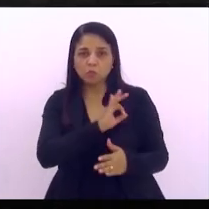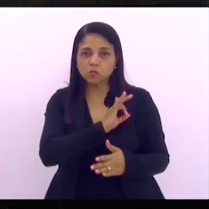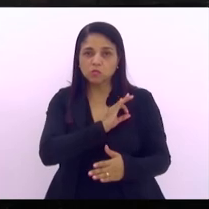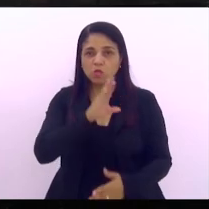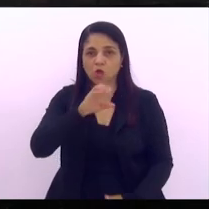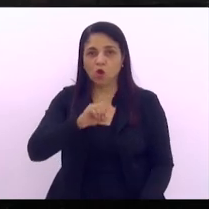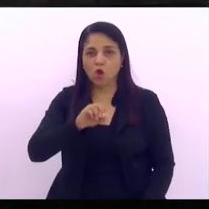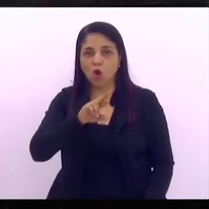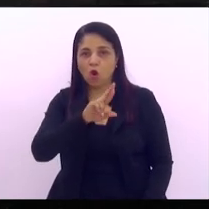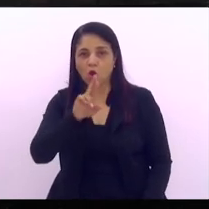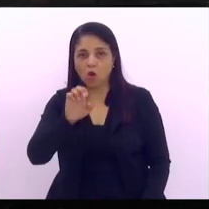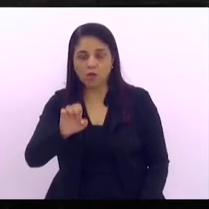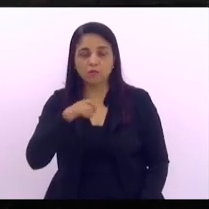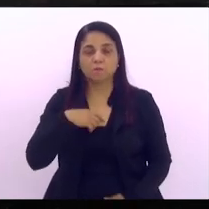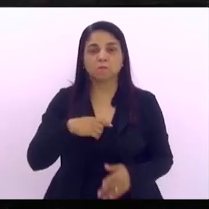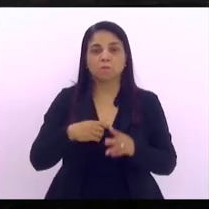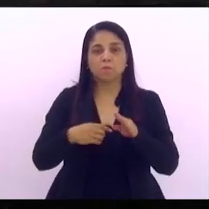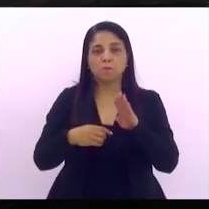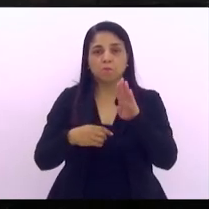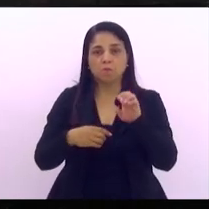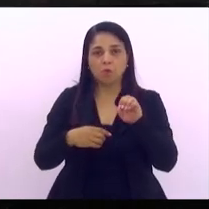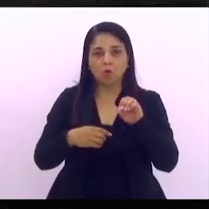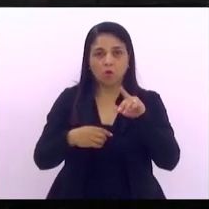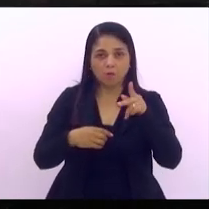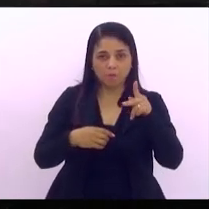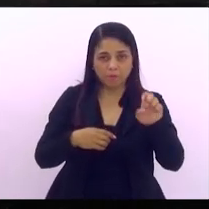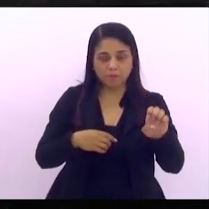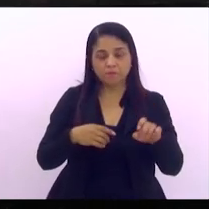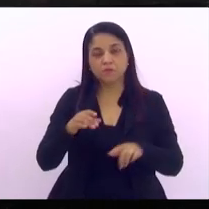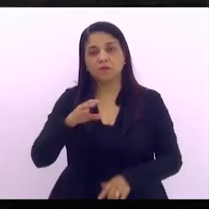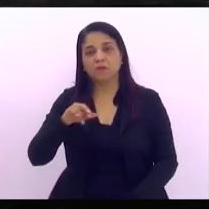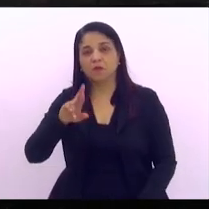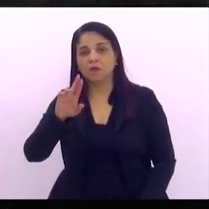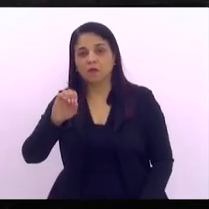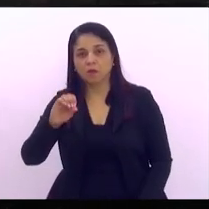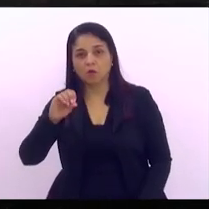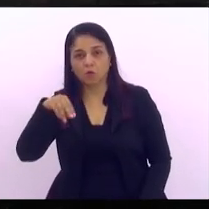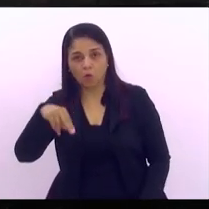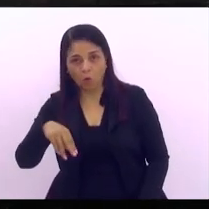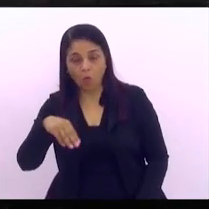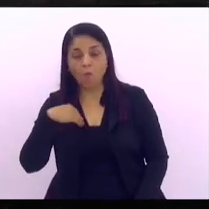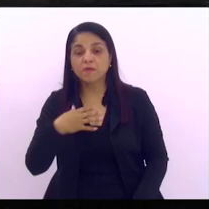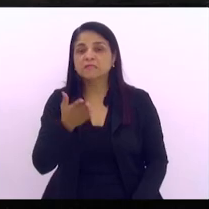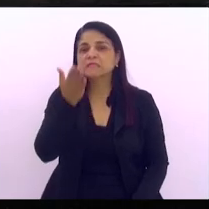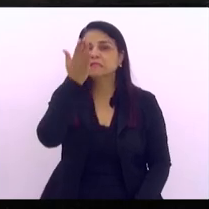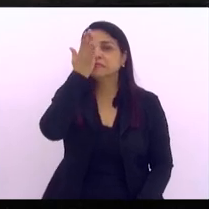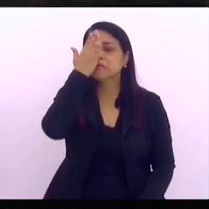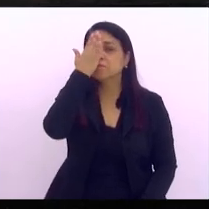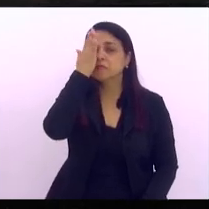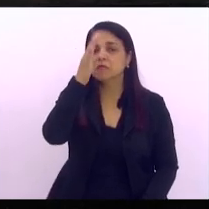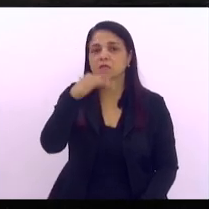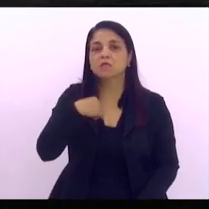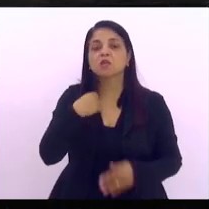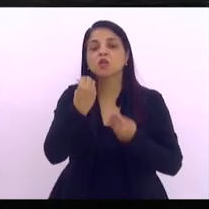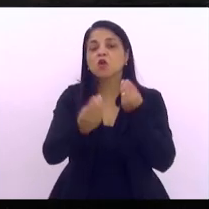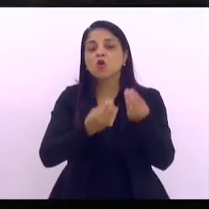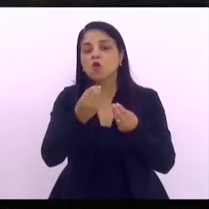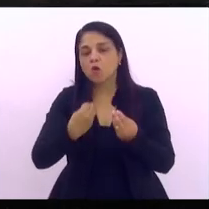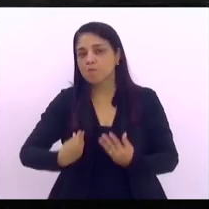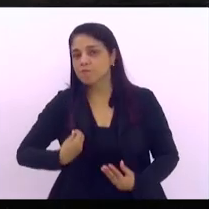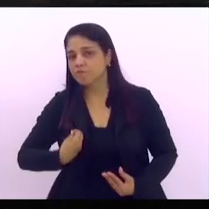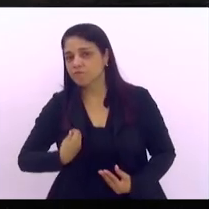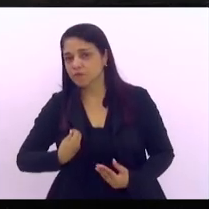no BOP, na RECON, no JIT, ou até mesmo na Polícia Militar, para saber a realidade desses